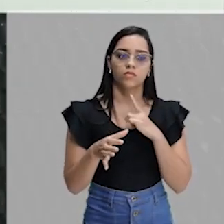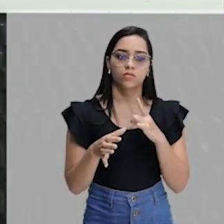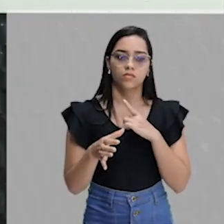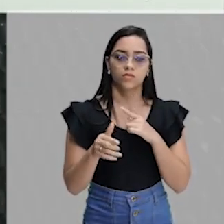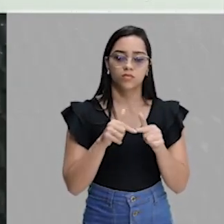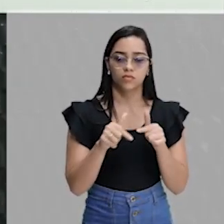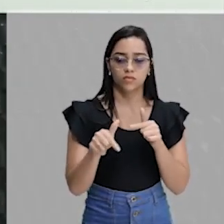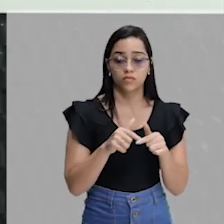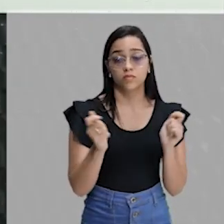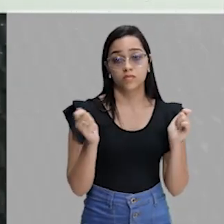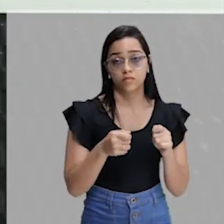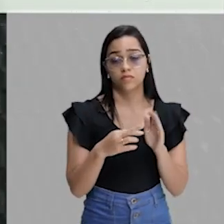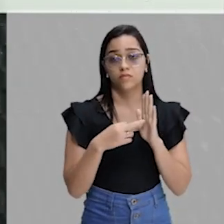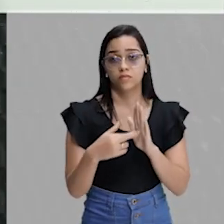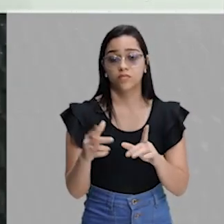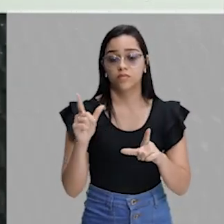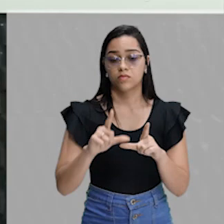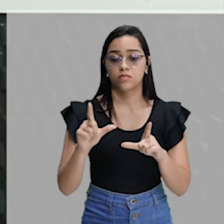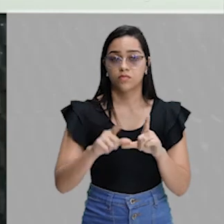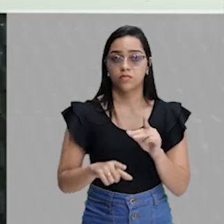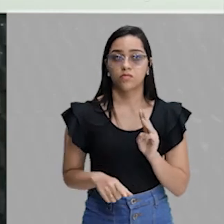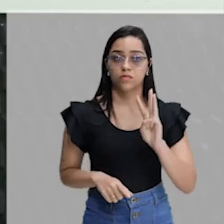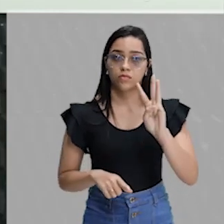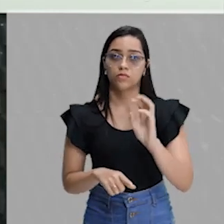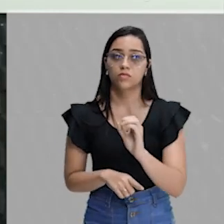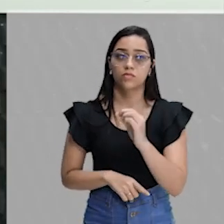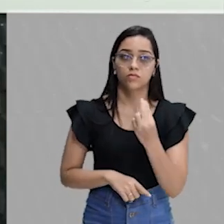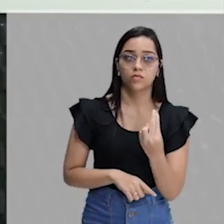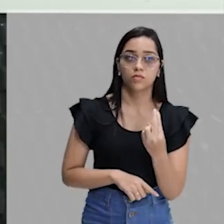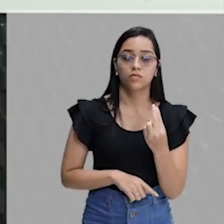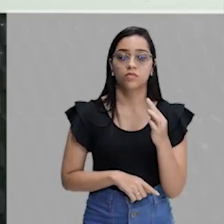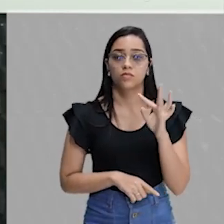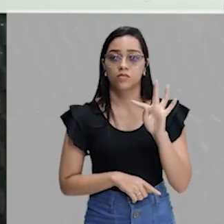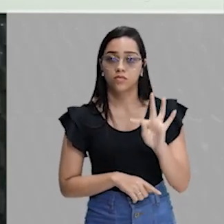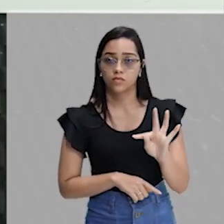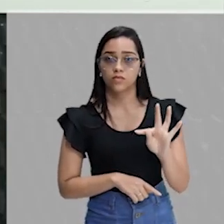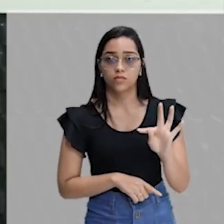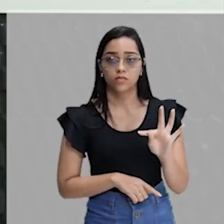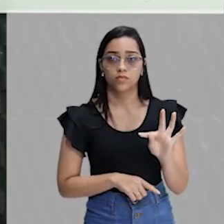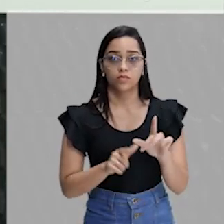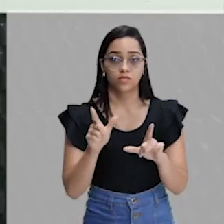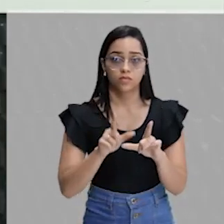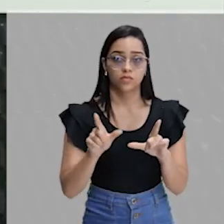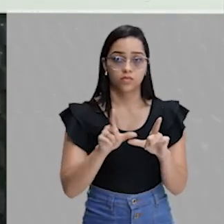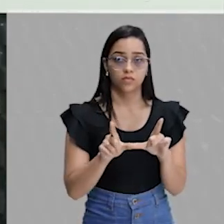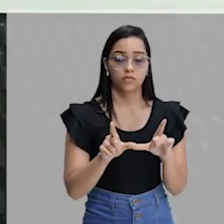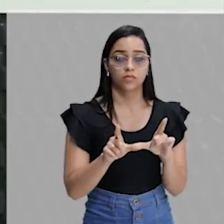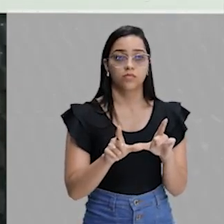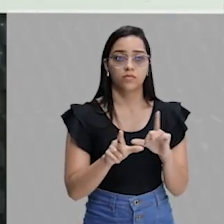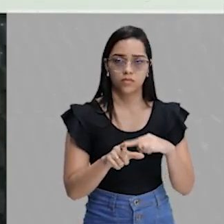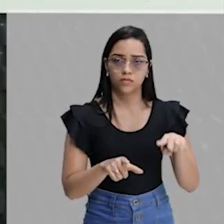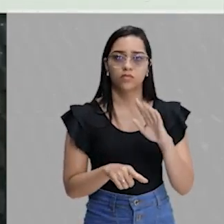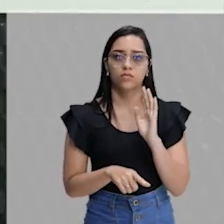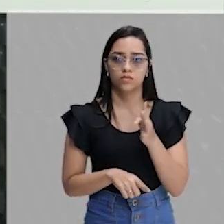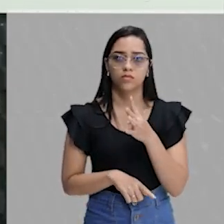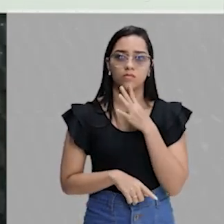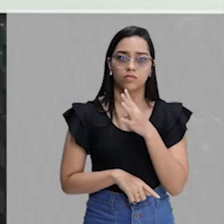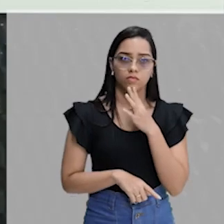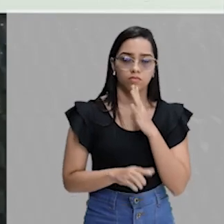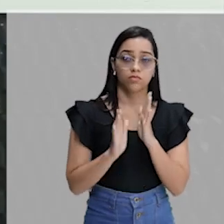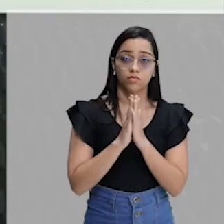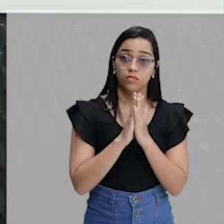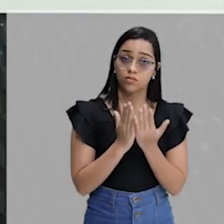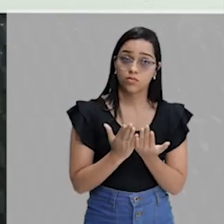trabalho pode ser representado pela letra W ou pela letra tal, ok? Que vocês vão encontrar aí nos